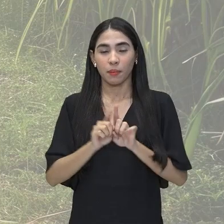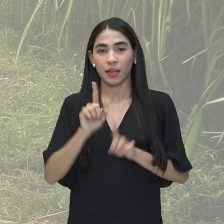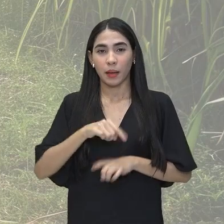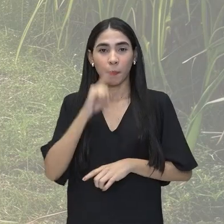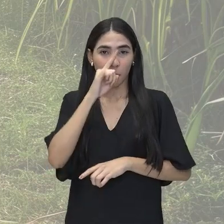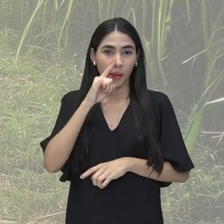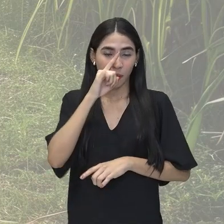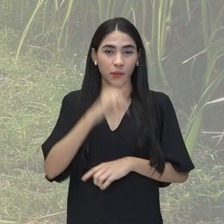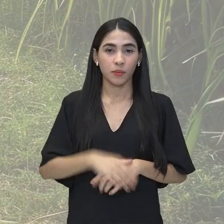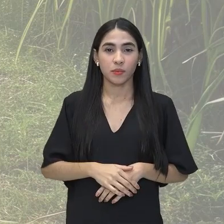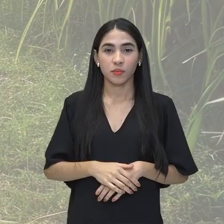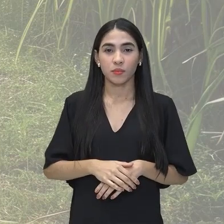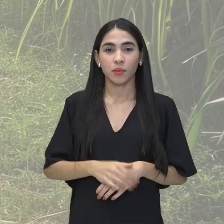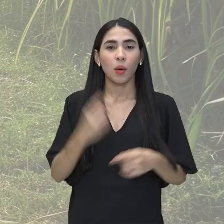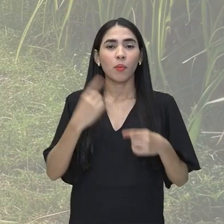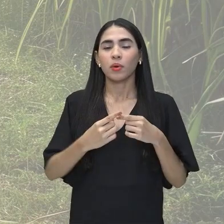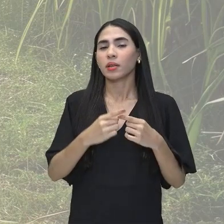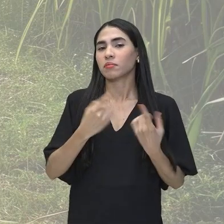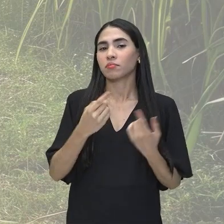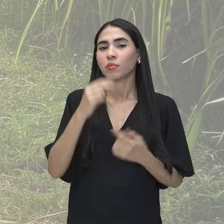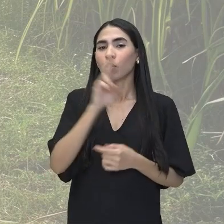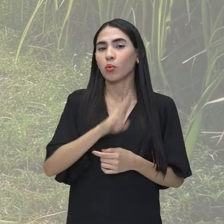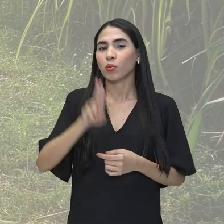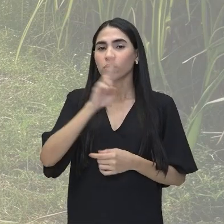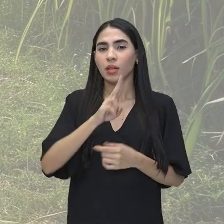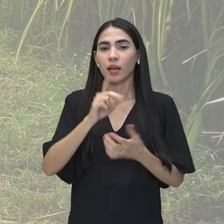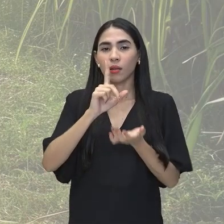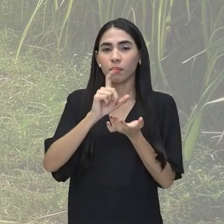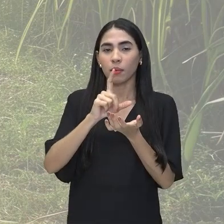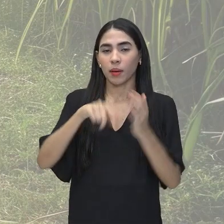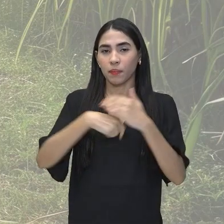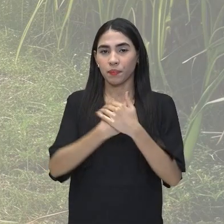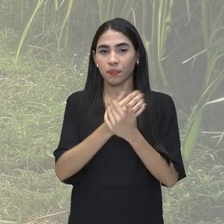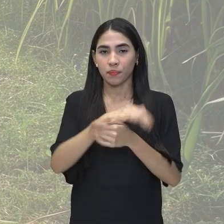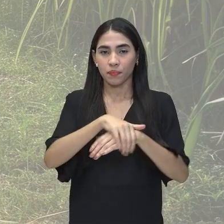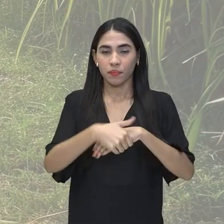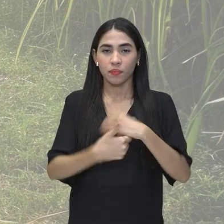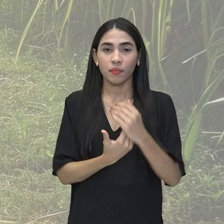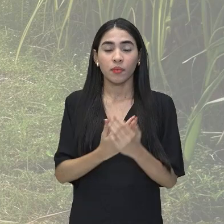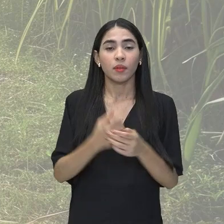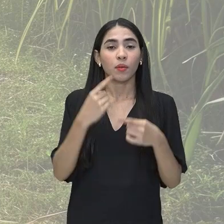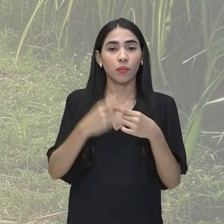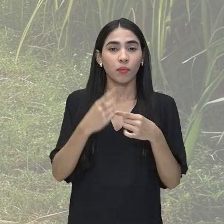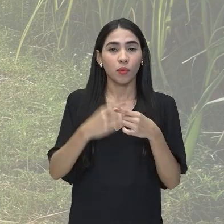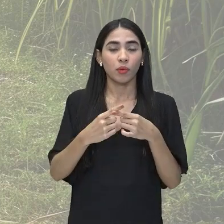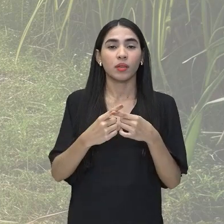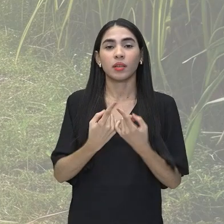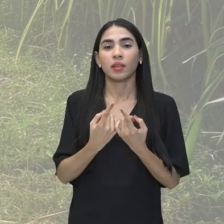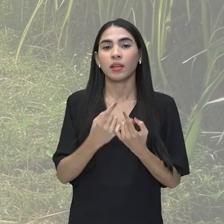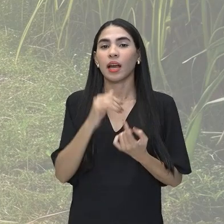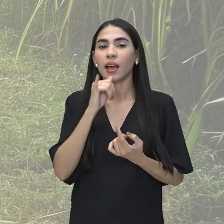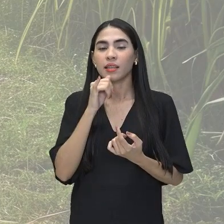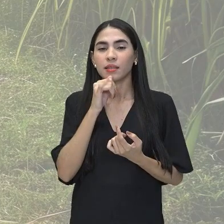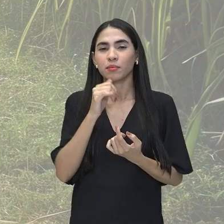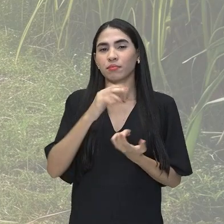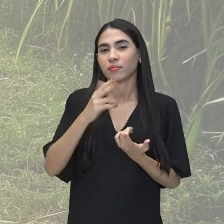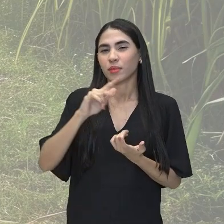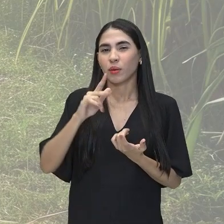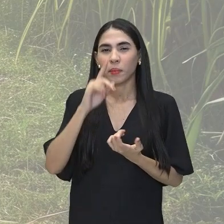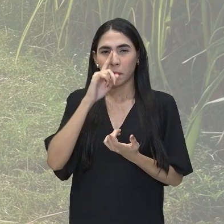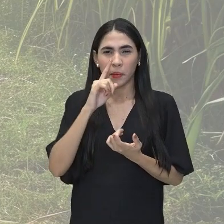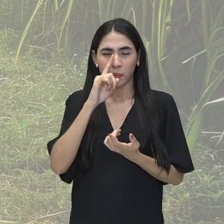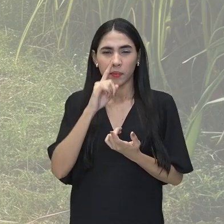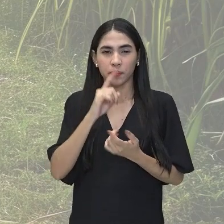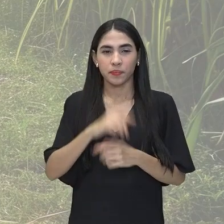Por que que é usado o álcool em gel, não mais o álcool líquido? Porque ele é altamente inflamável. Por